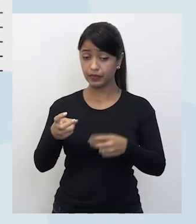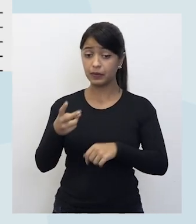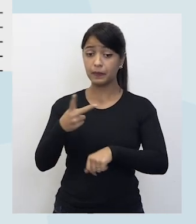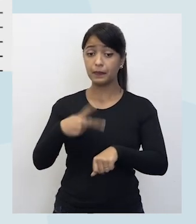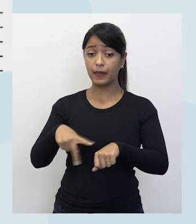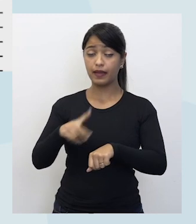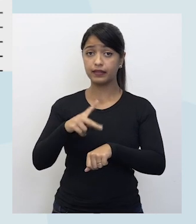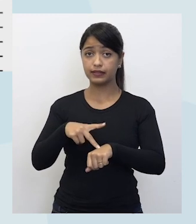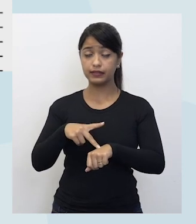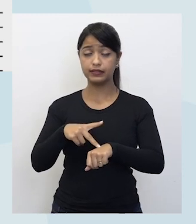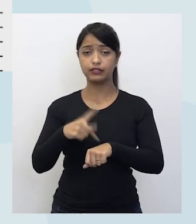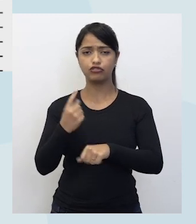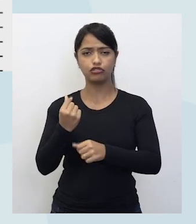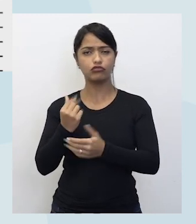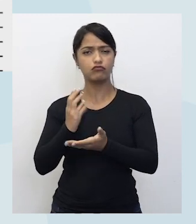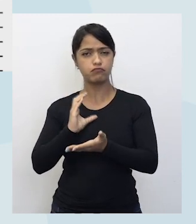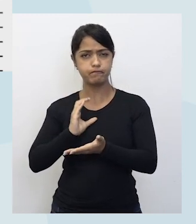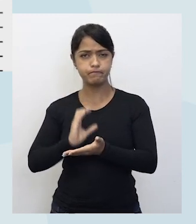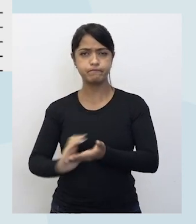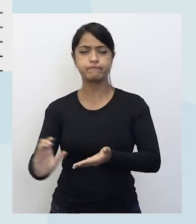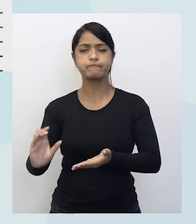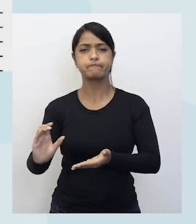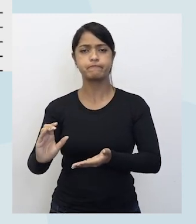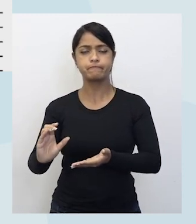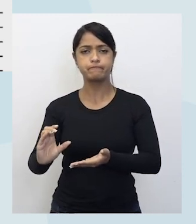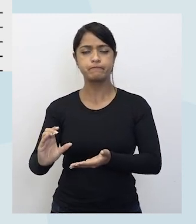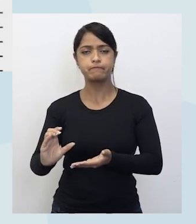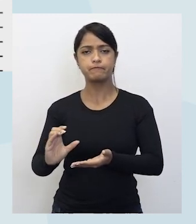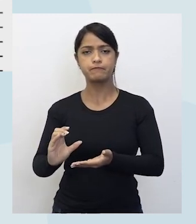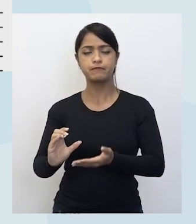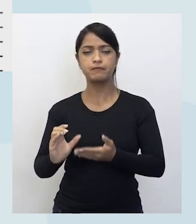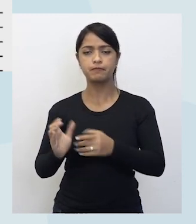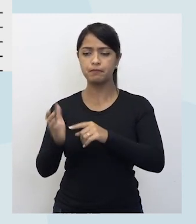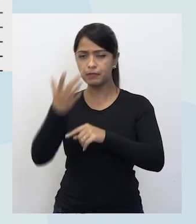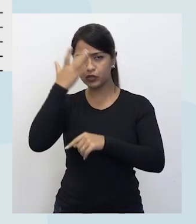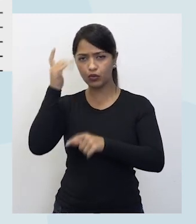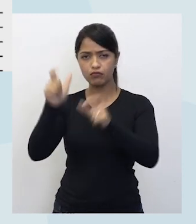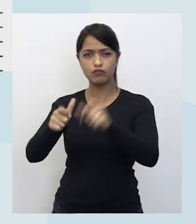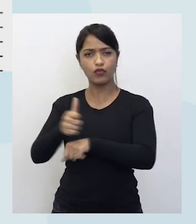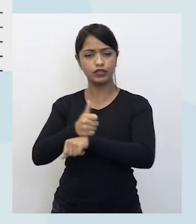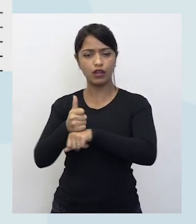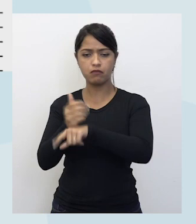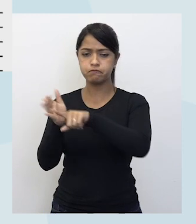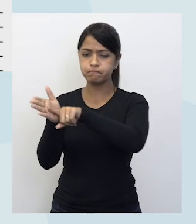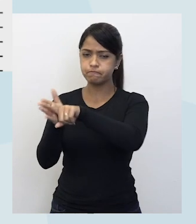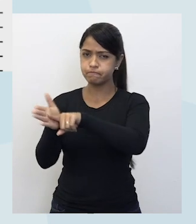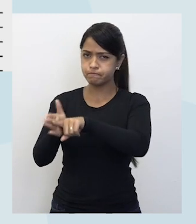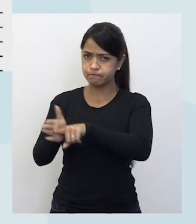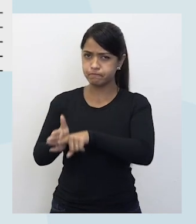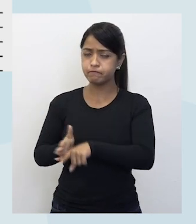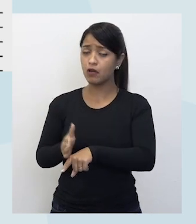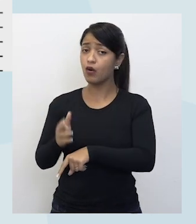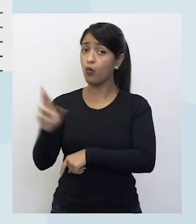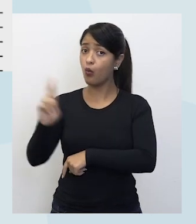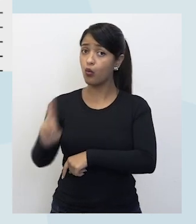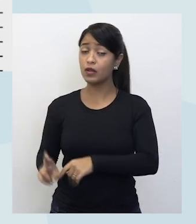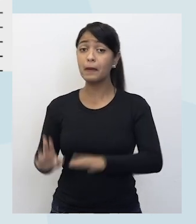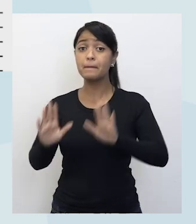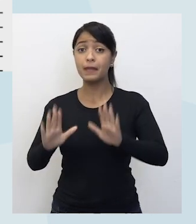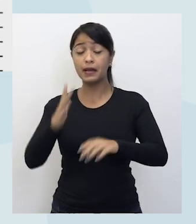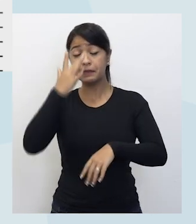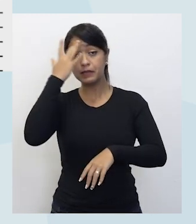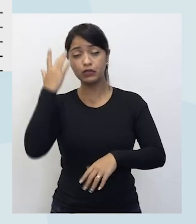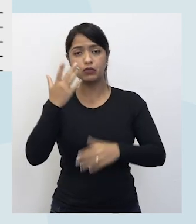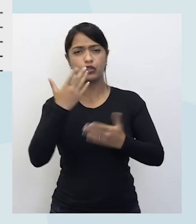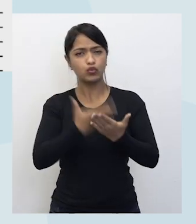mais investe que tem o maior número de pesquisadores é a Rússia, porém quem mais publica é a China.